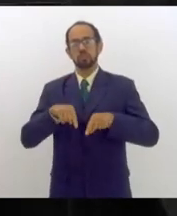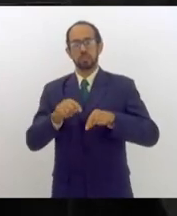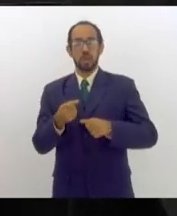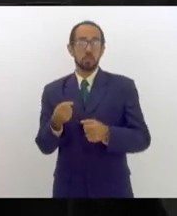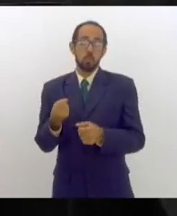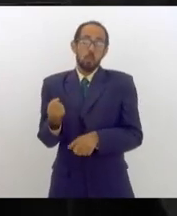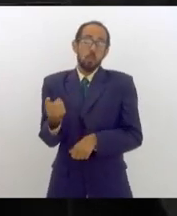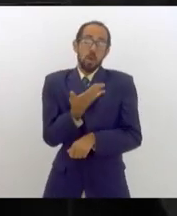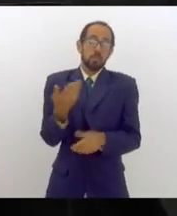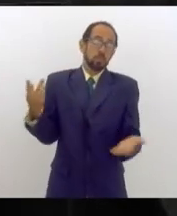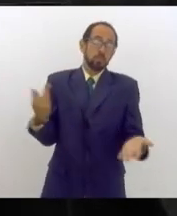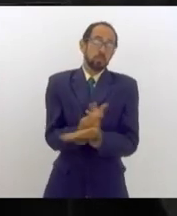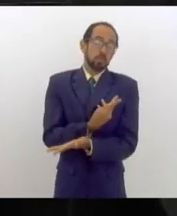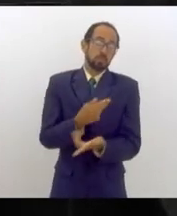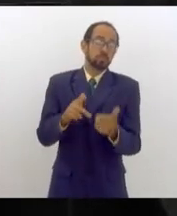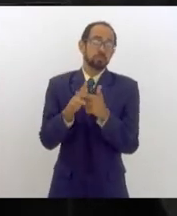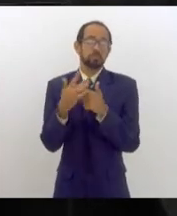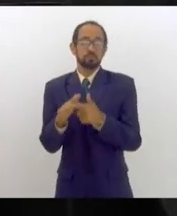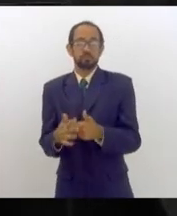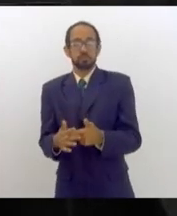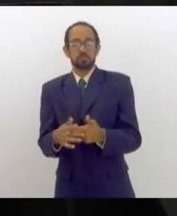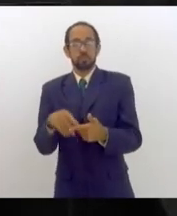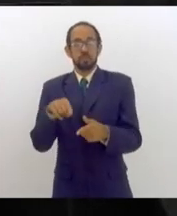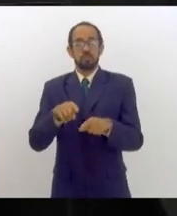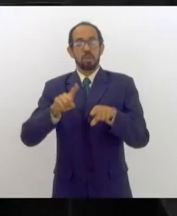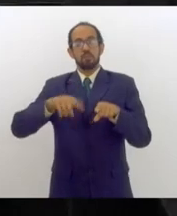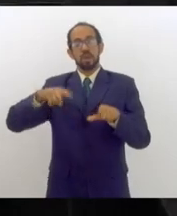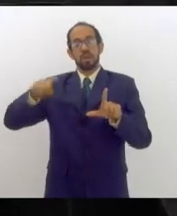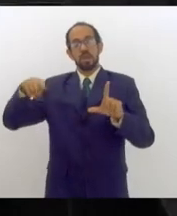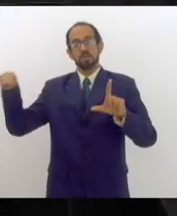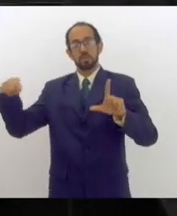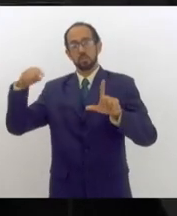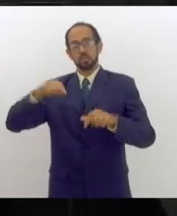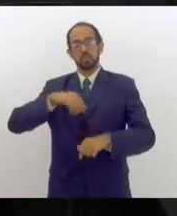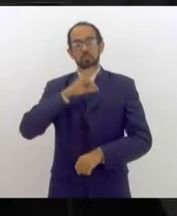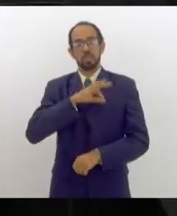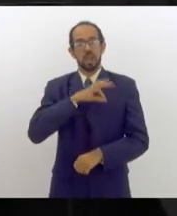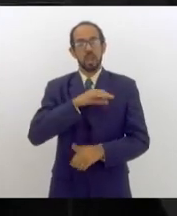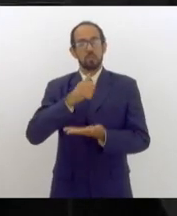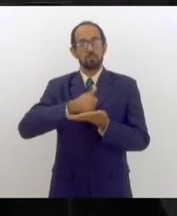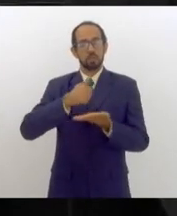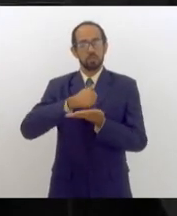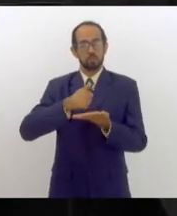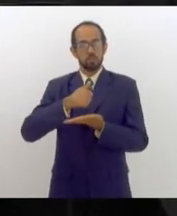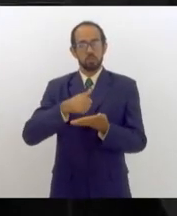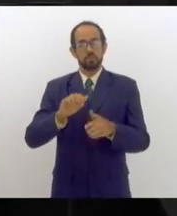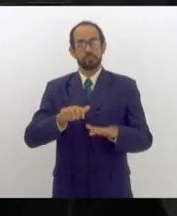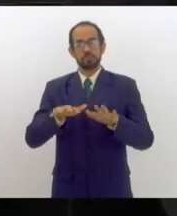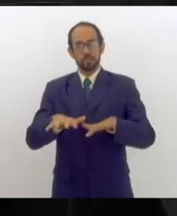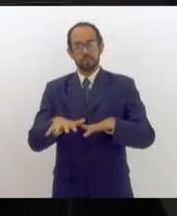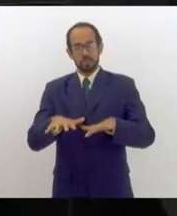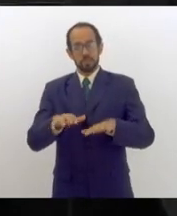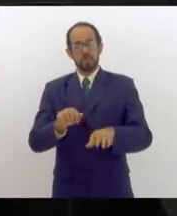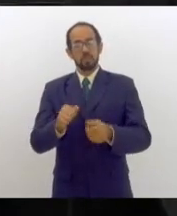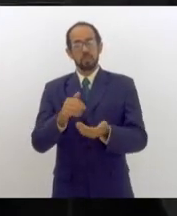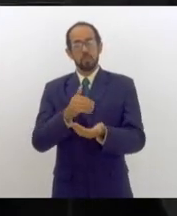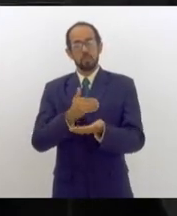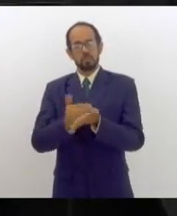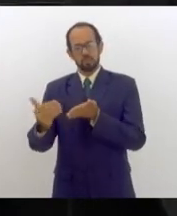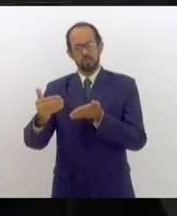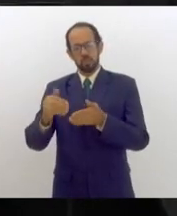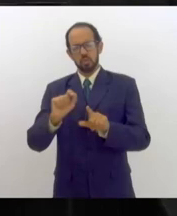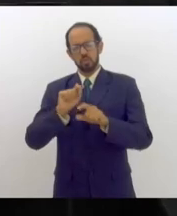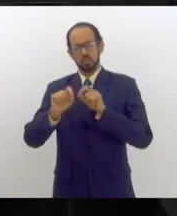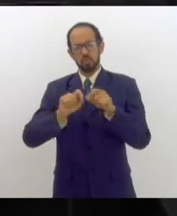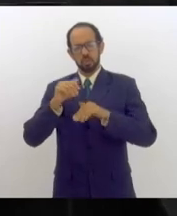é reajustada pela variação do salário mínimo então começou a abrir uma discrepância